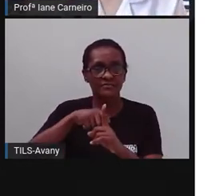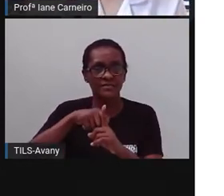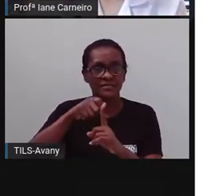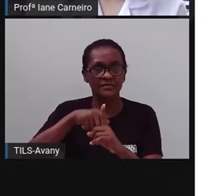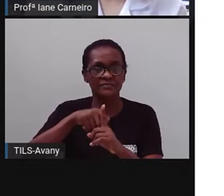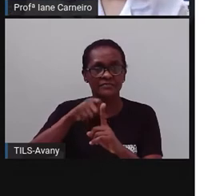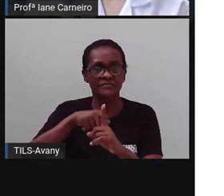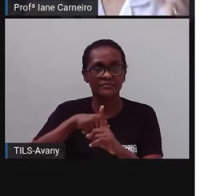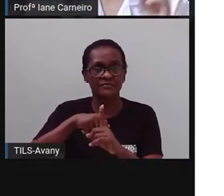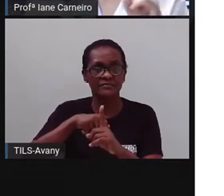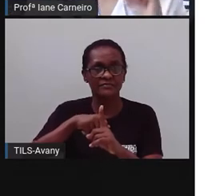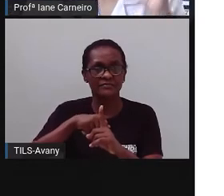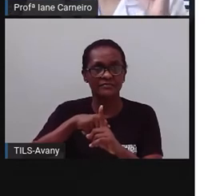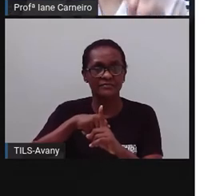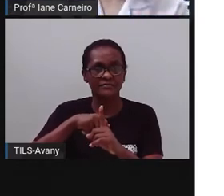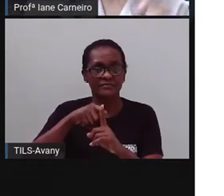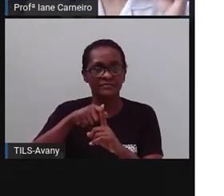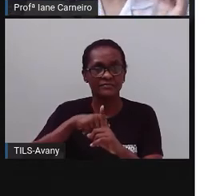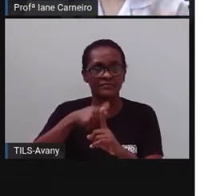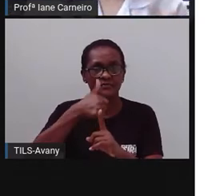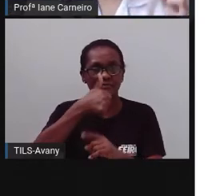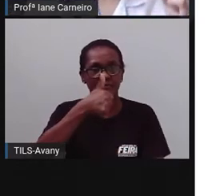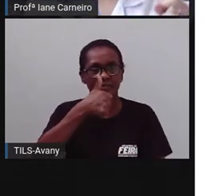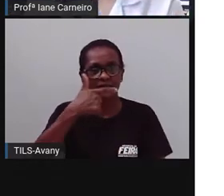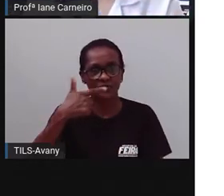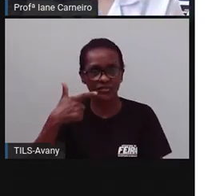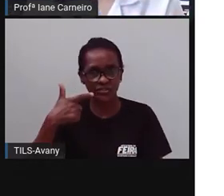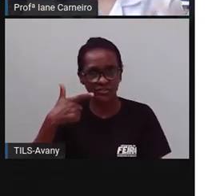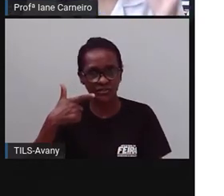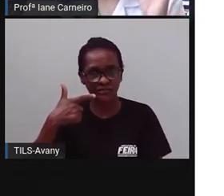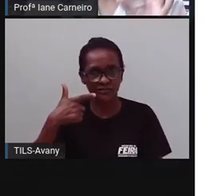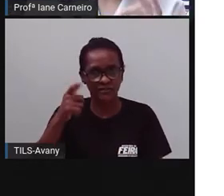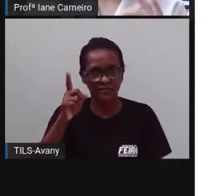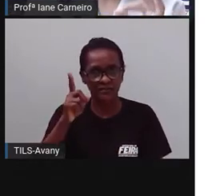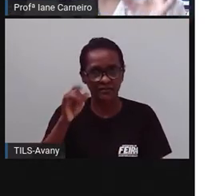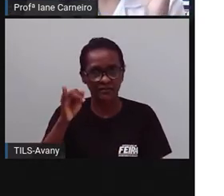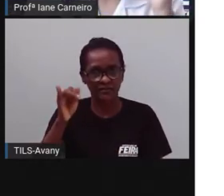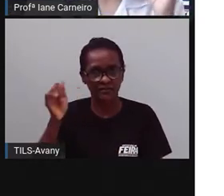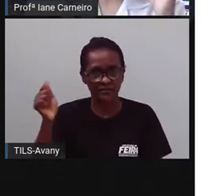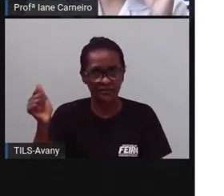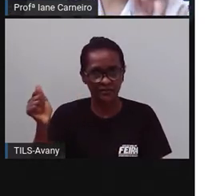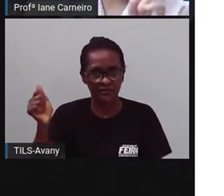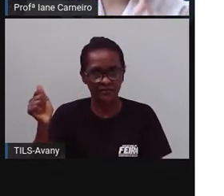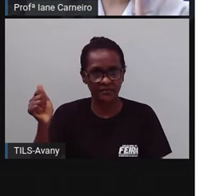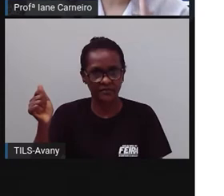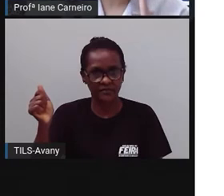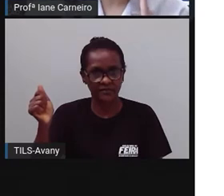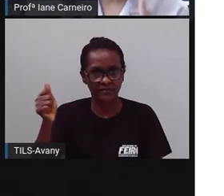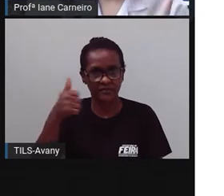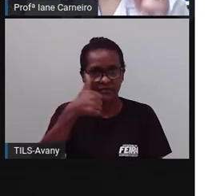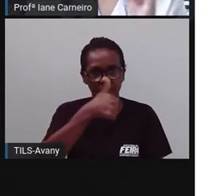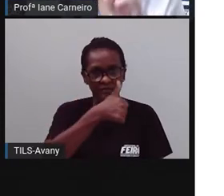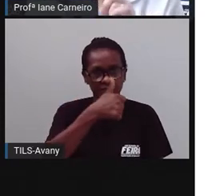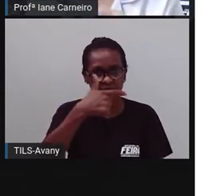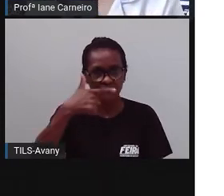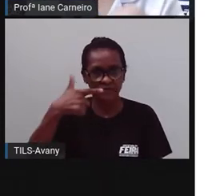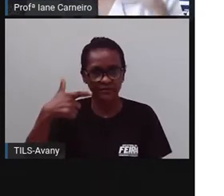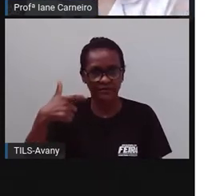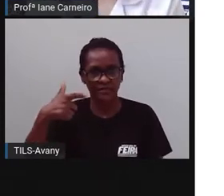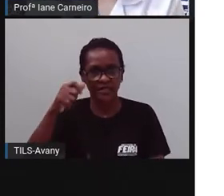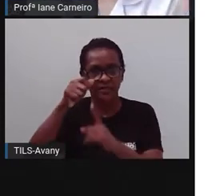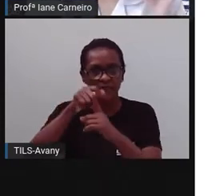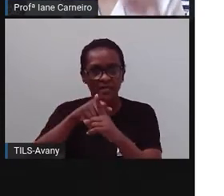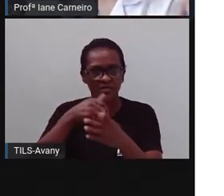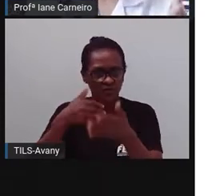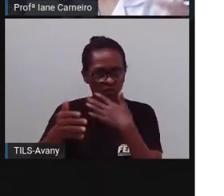então quer dizer que aqui é o dia em que a festa vai acontecer então a data é data dia doze de